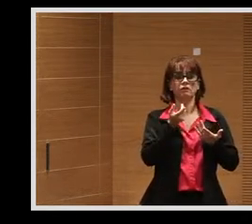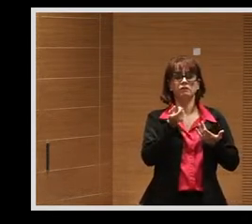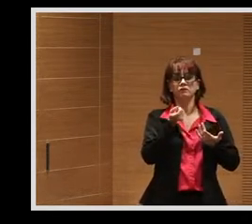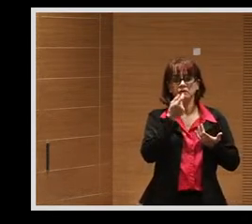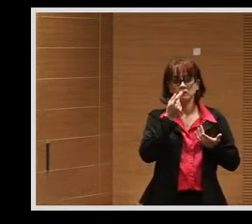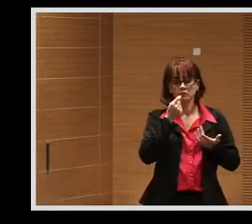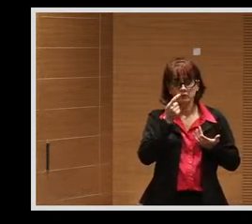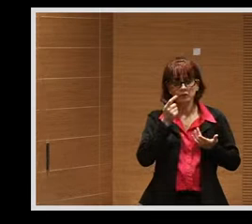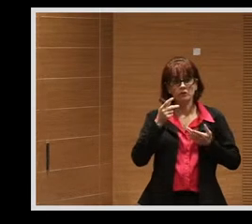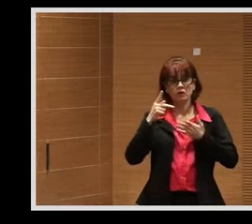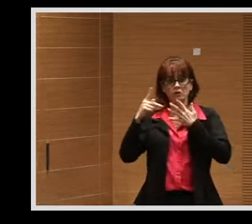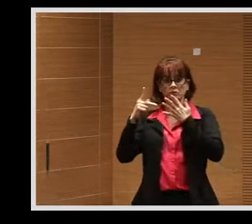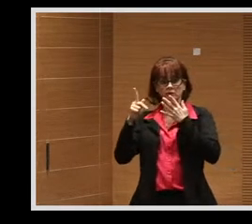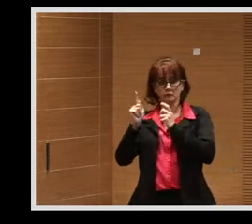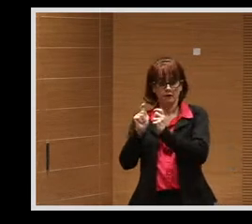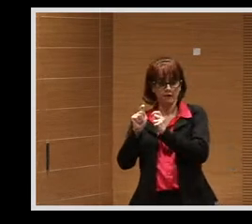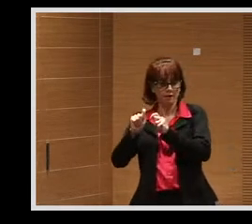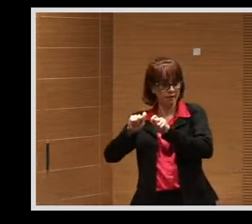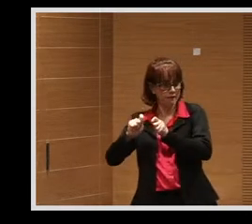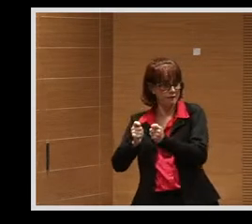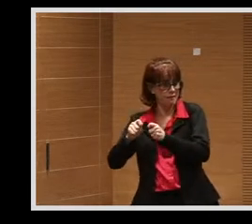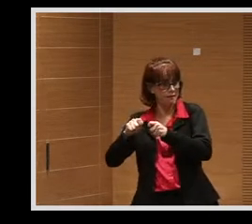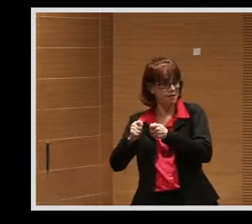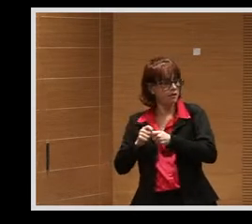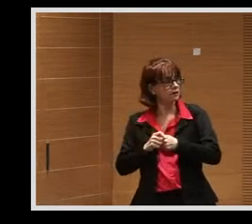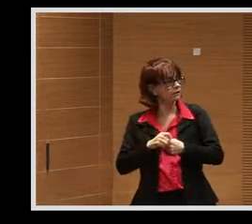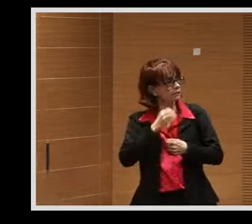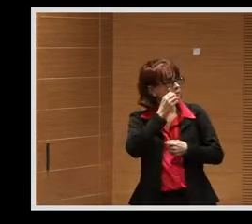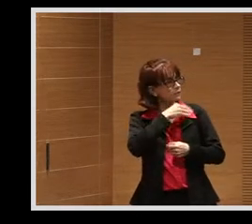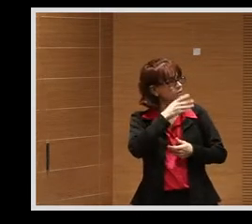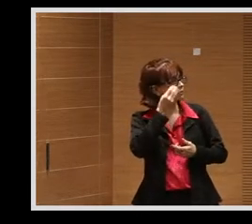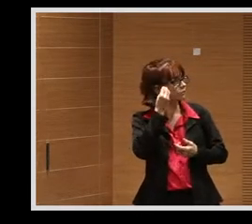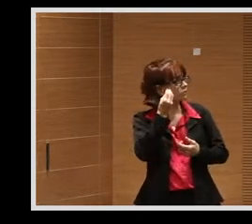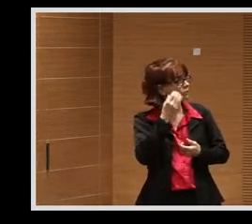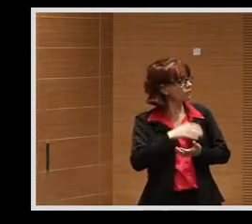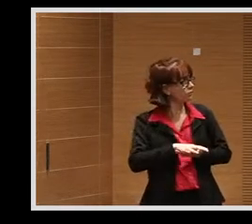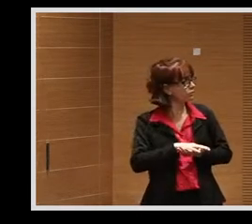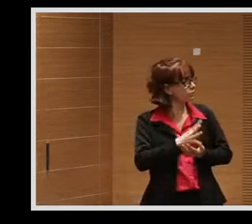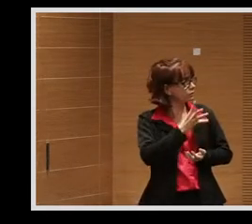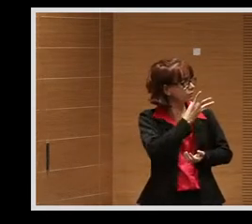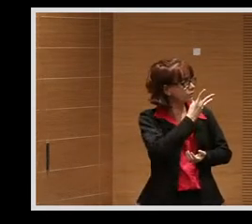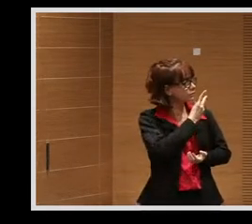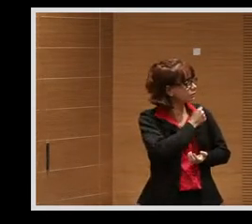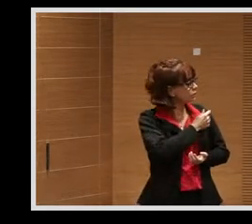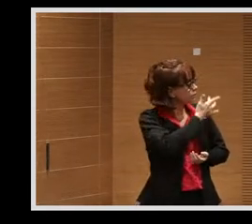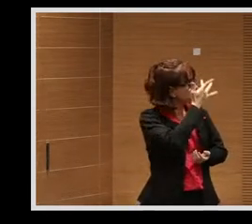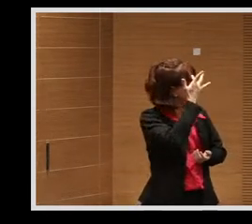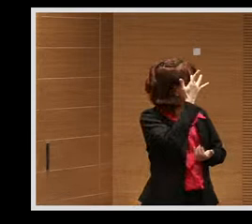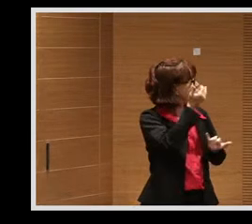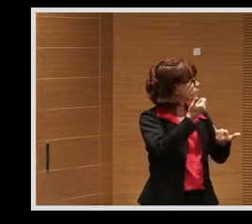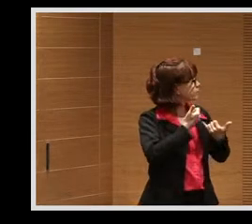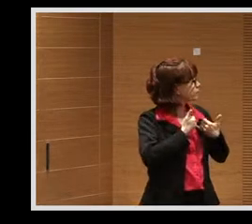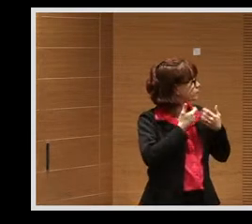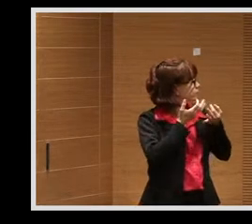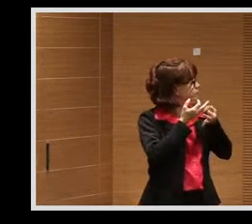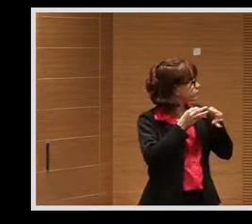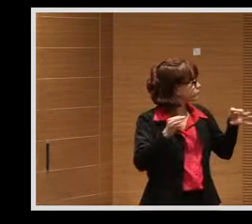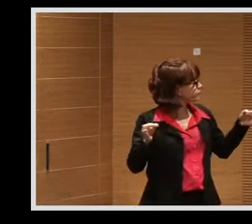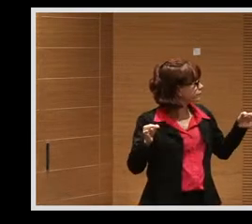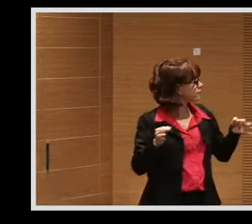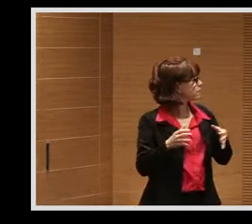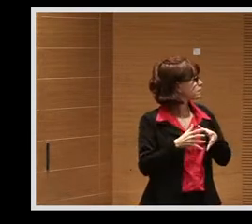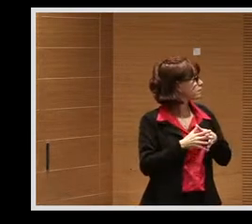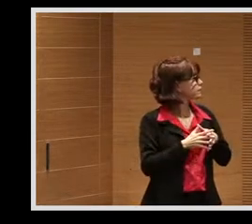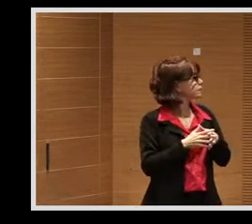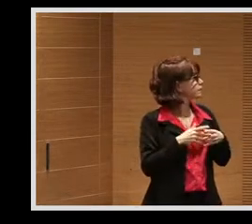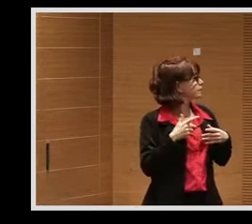Eu achei, falei, de uma síntese absurda, como é que eu demorei tanto tempo para, né, para alguém me falar essa frase? Ela é fantástica e